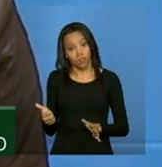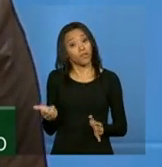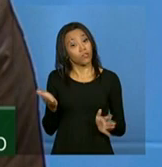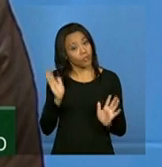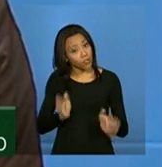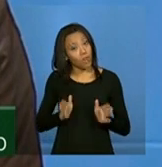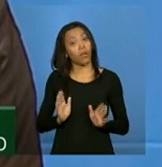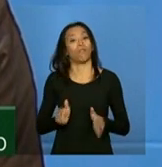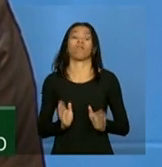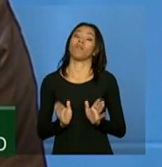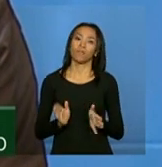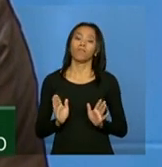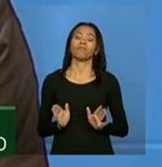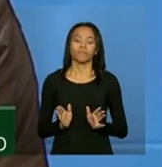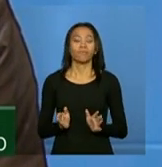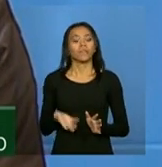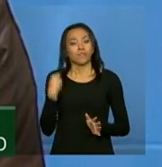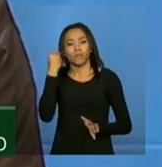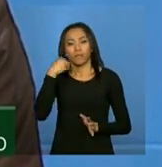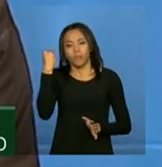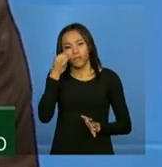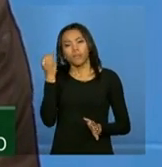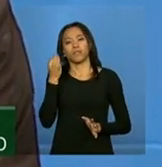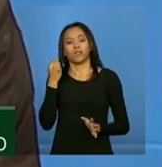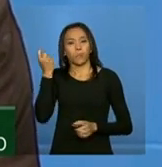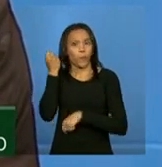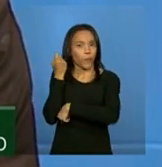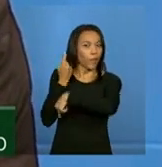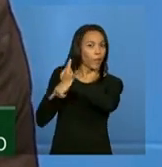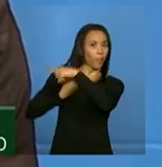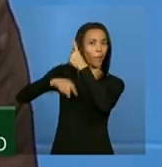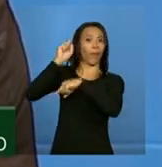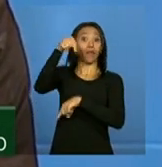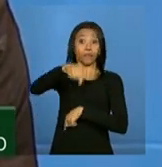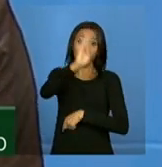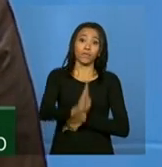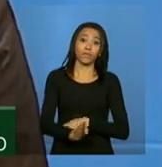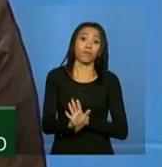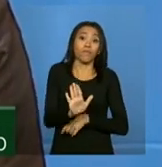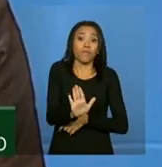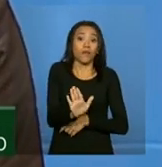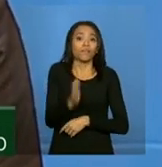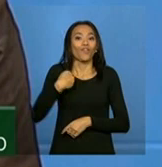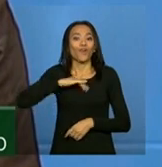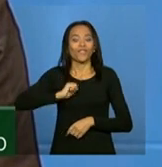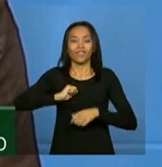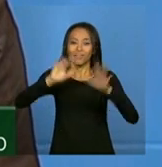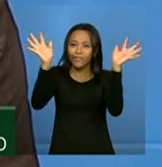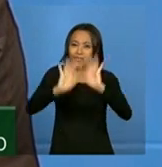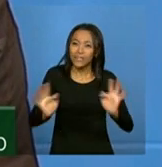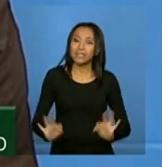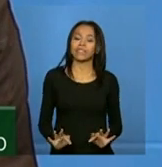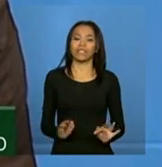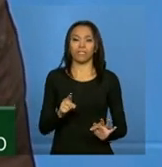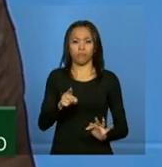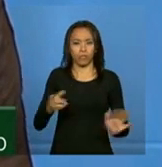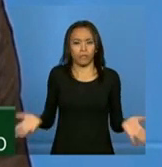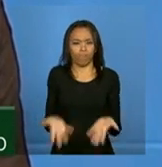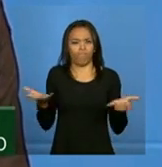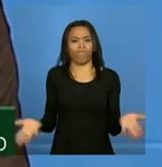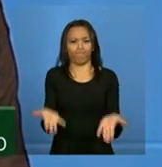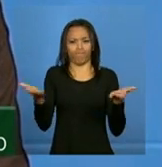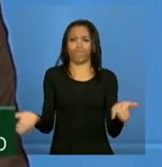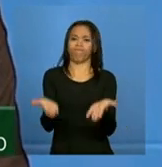bastante ilustrado por experiências muito exitosas aqui no Brasil. Nós ficamos muito felizes com essa